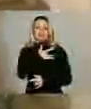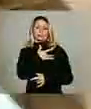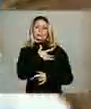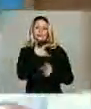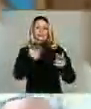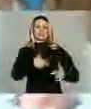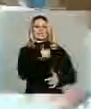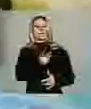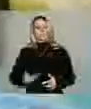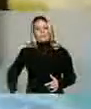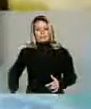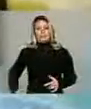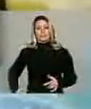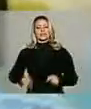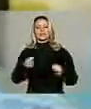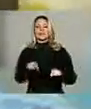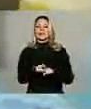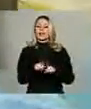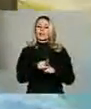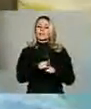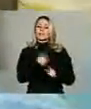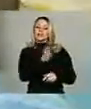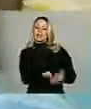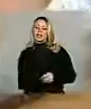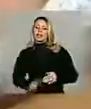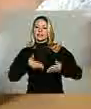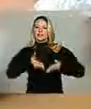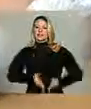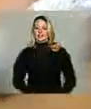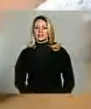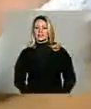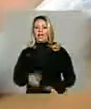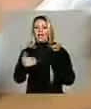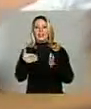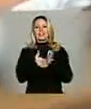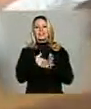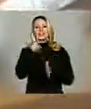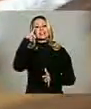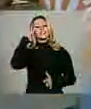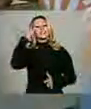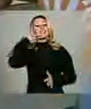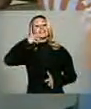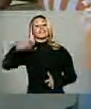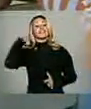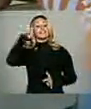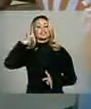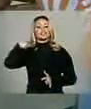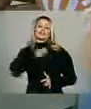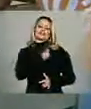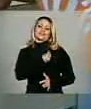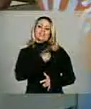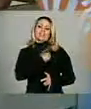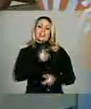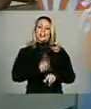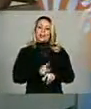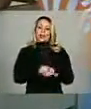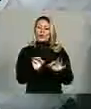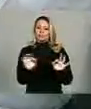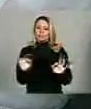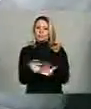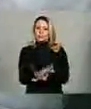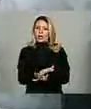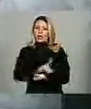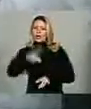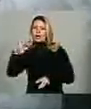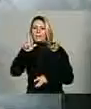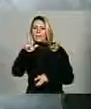rede pública. Ele é indicado para os recém-nascidos com até 30 dias de vida. Ao receber alta da maternidade,